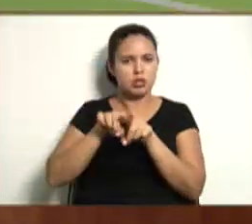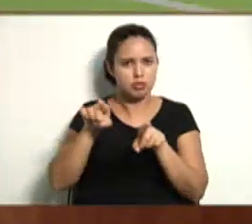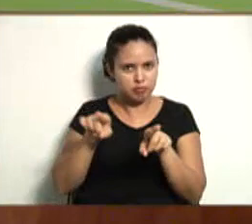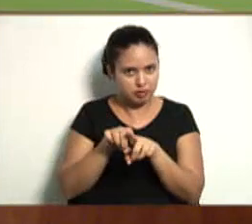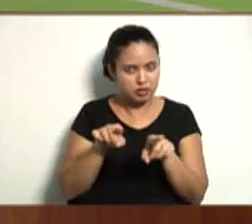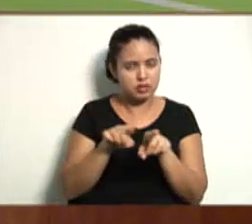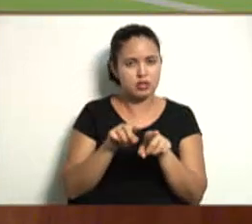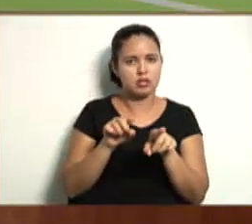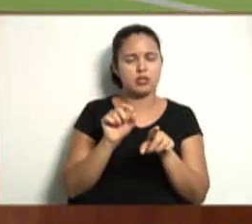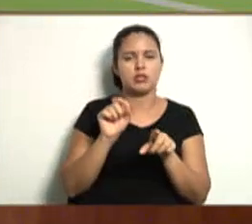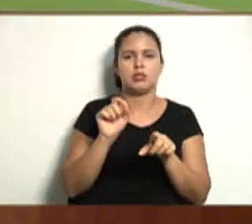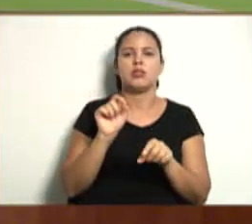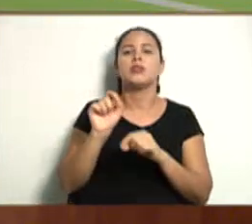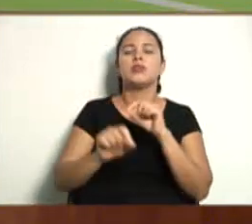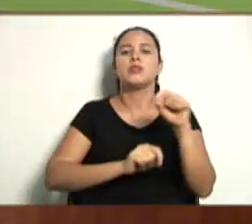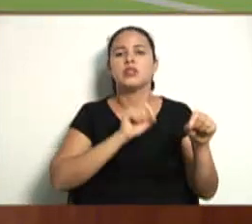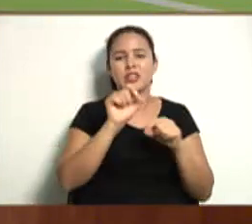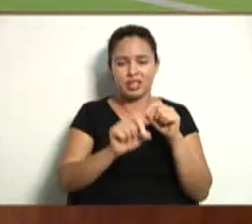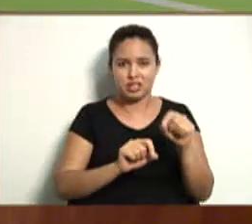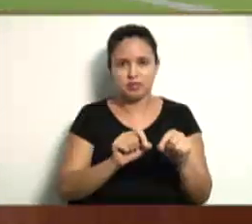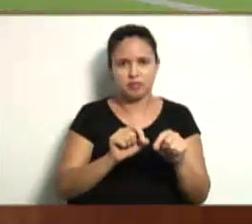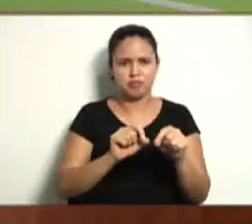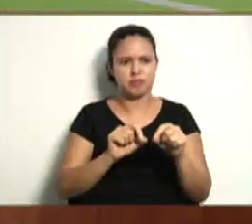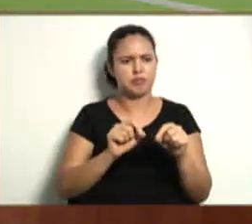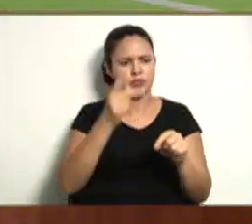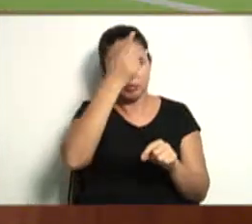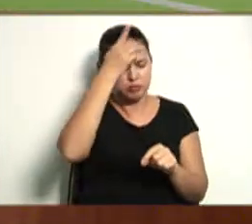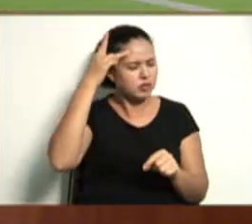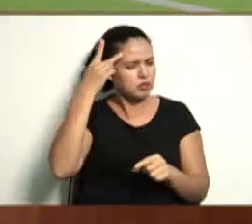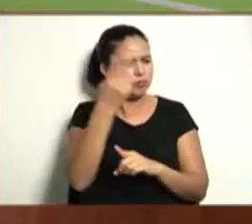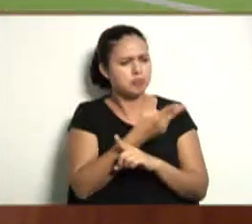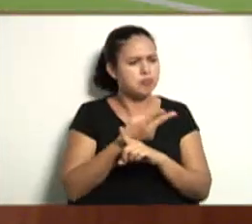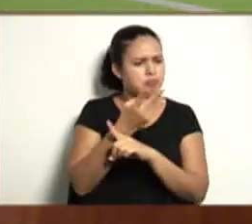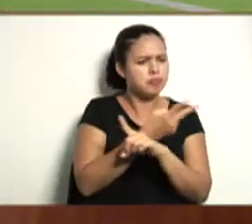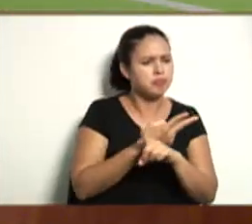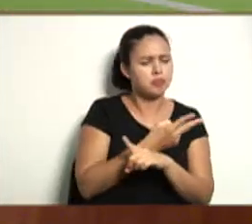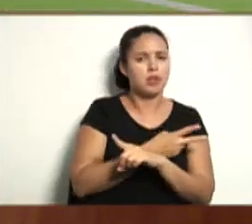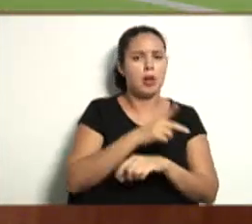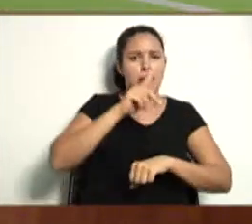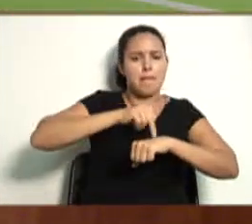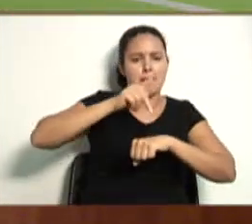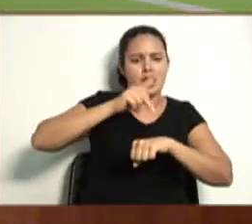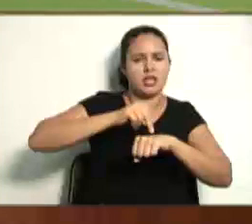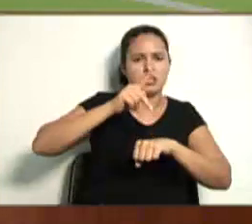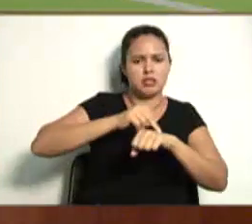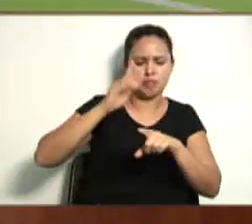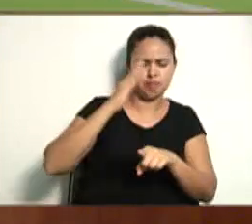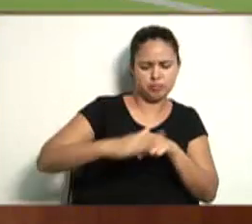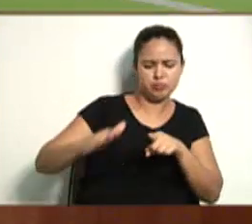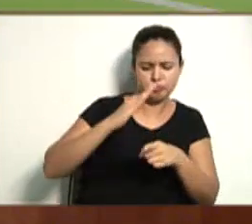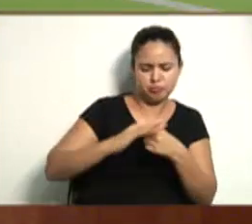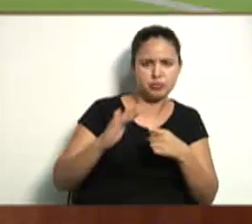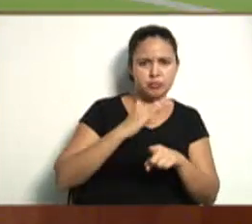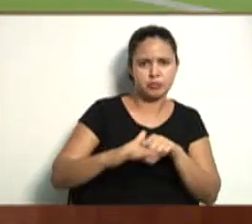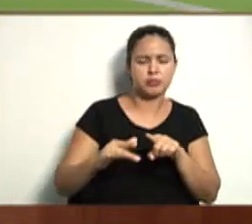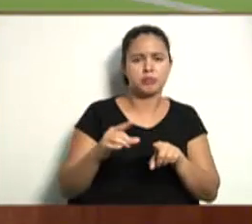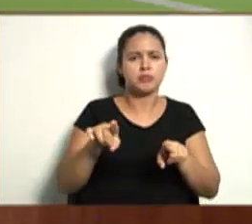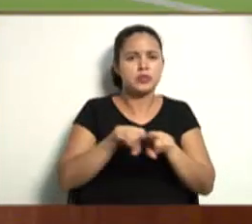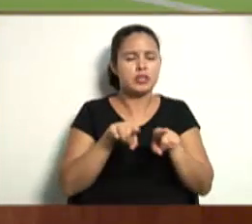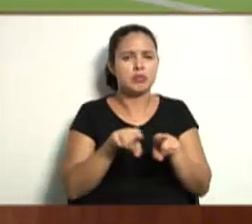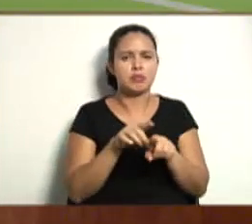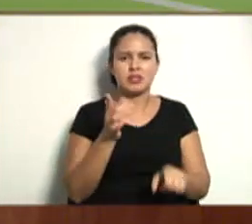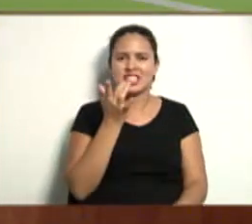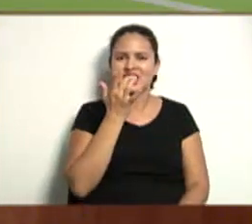pedra lascada, né? Lascar um pedaço de osso, lascas de osso. E aí isso ele